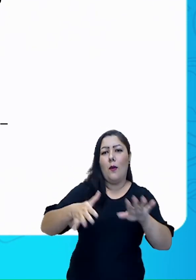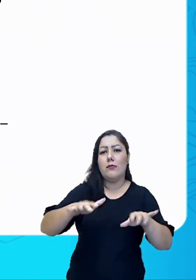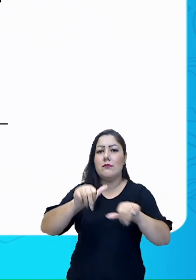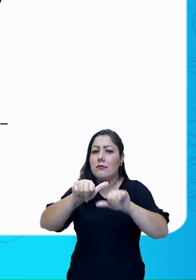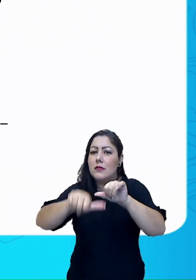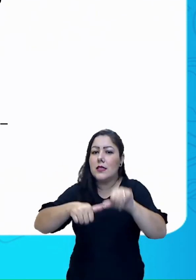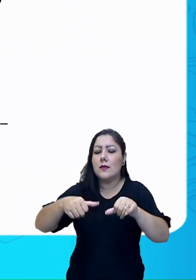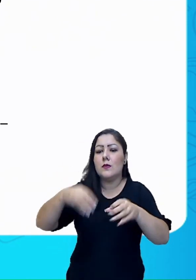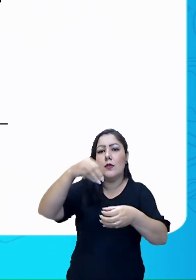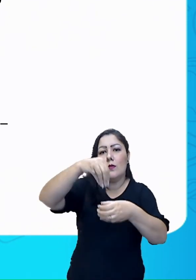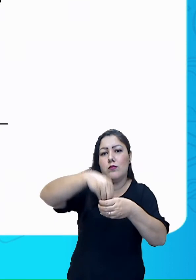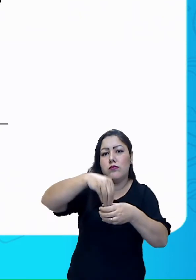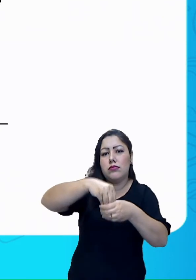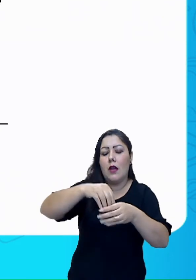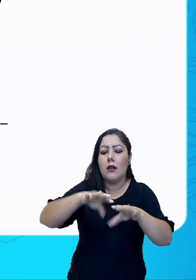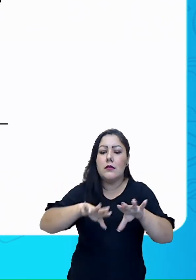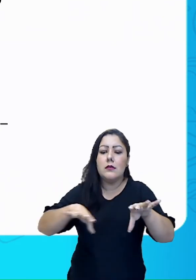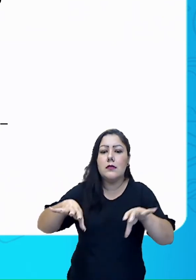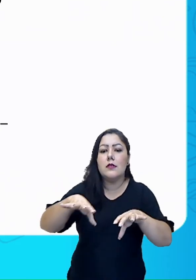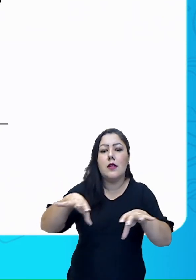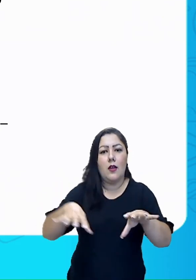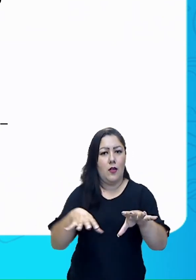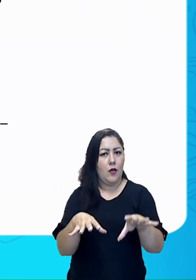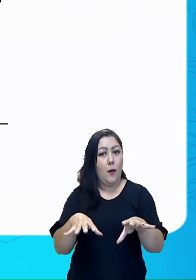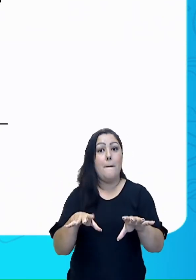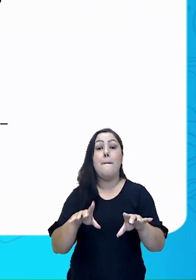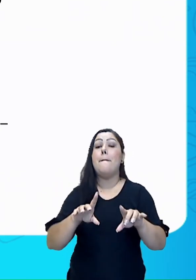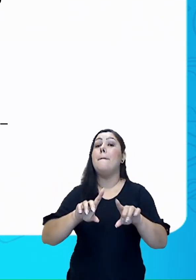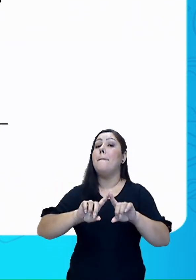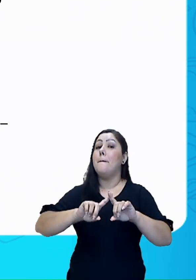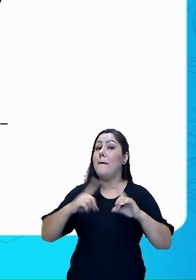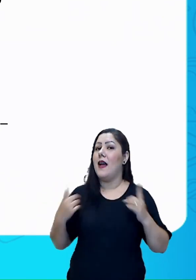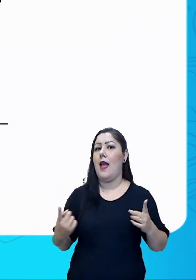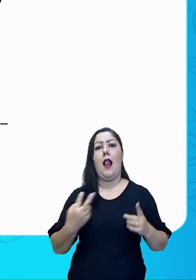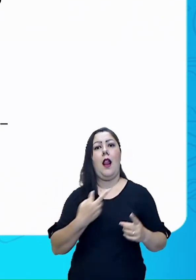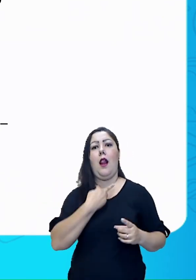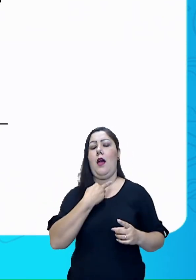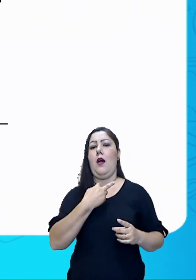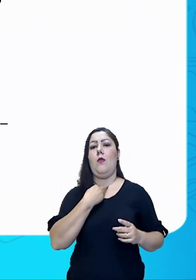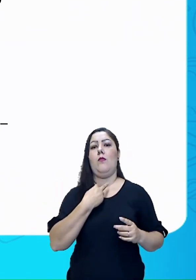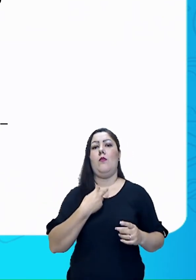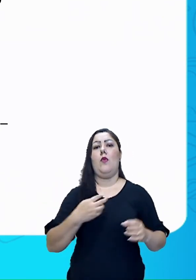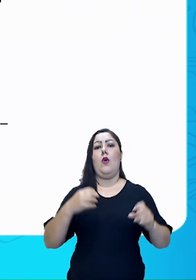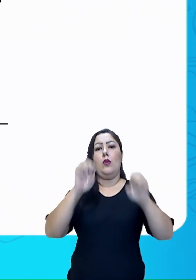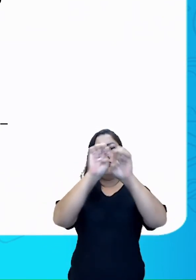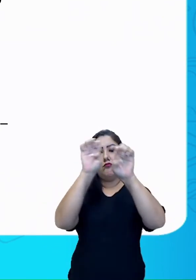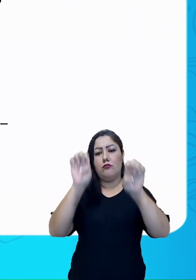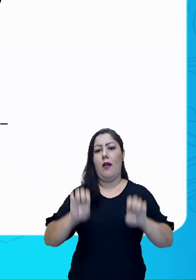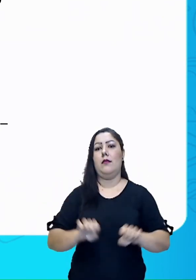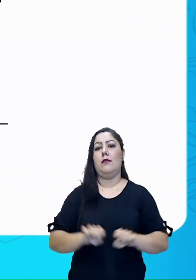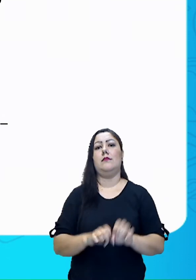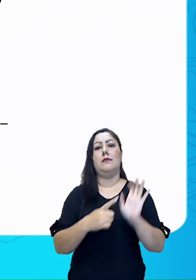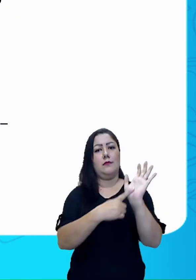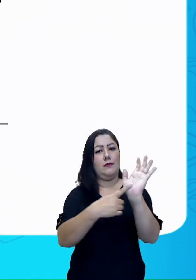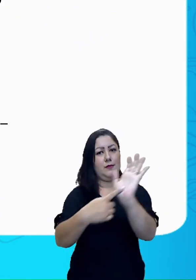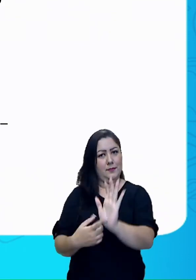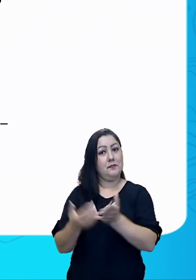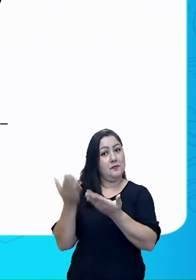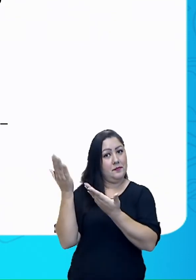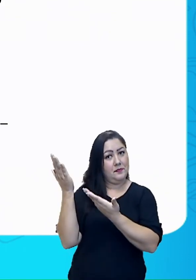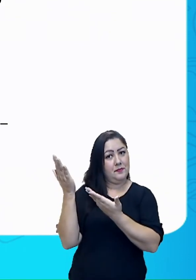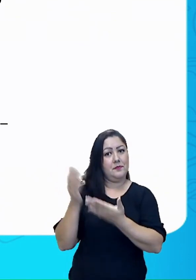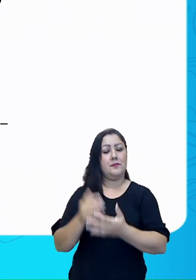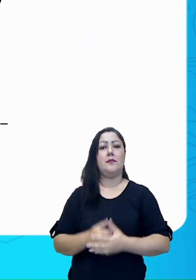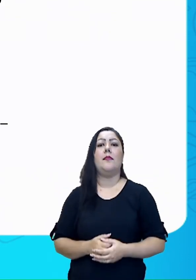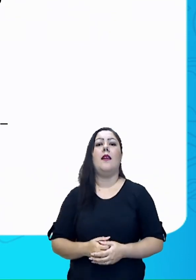sua construção, uma reforma, mas ela não pode sair dessa estrutura que está representada aí para vocês.